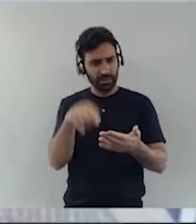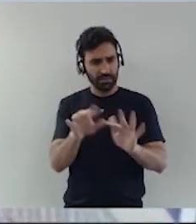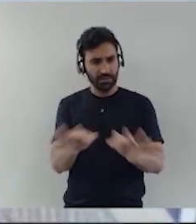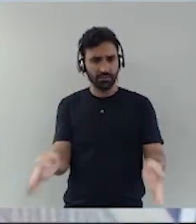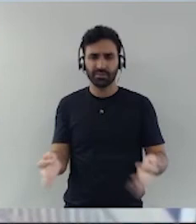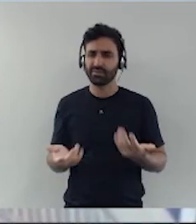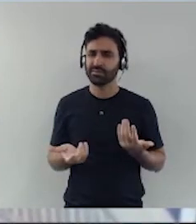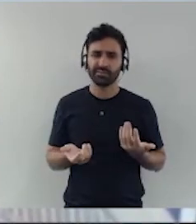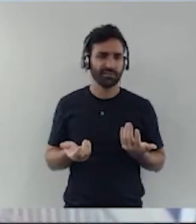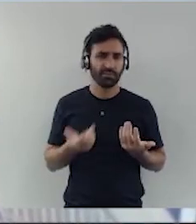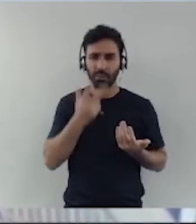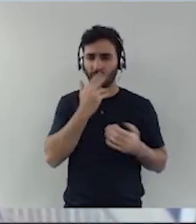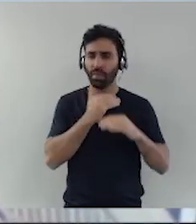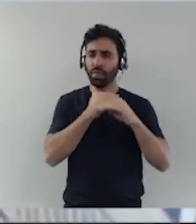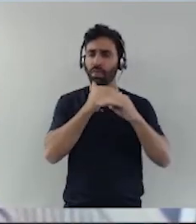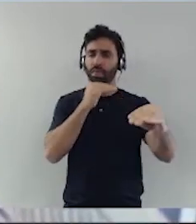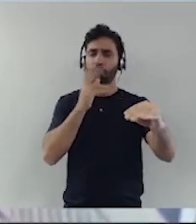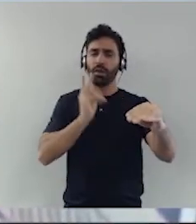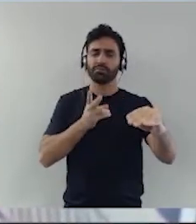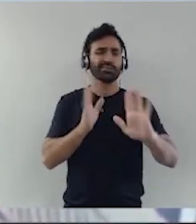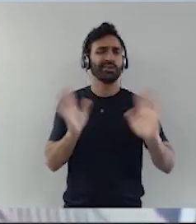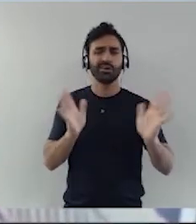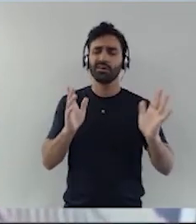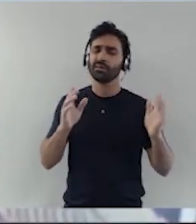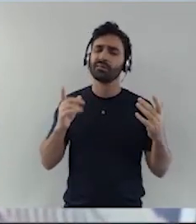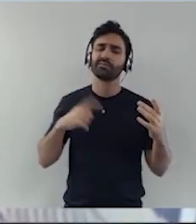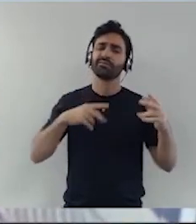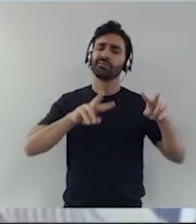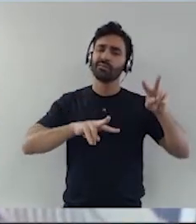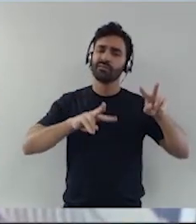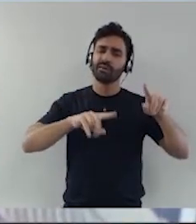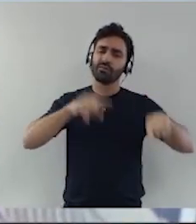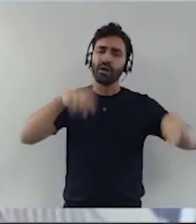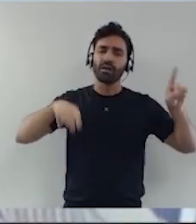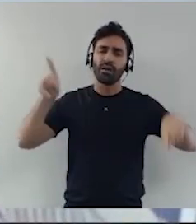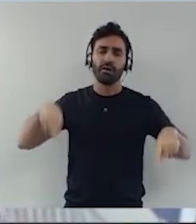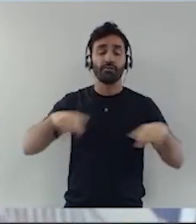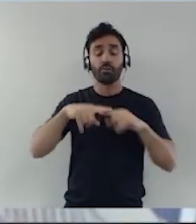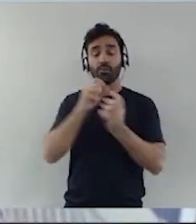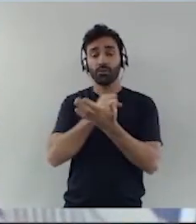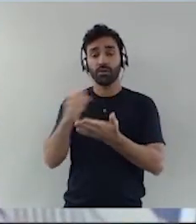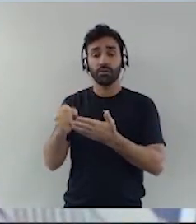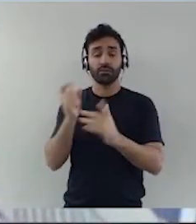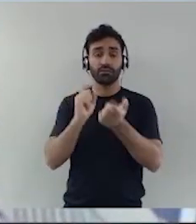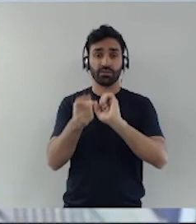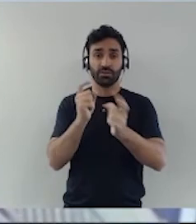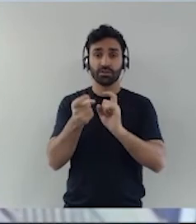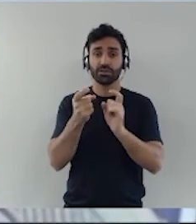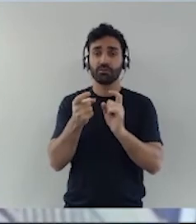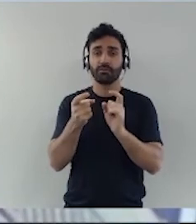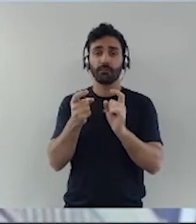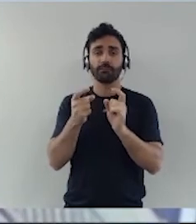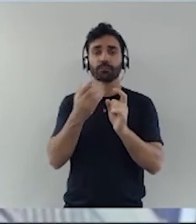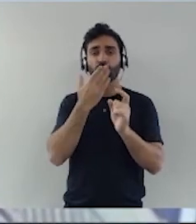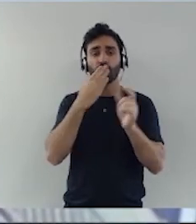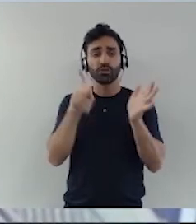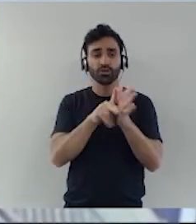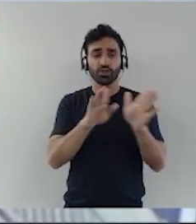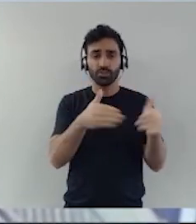dessa forma estática, né? E eu espero que os contratos administrativos típicos, né? Estamos falando aí